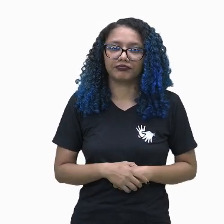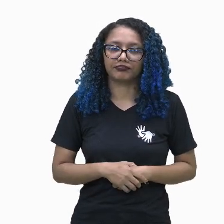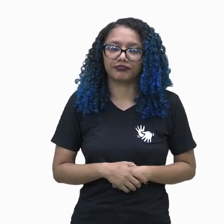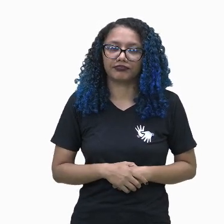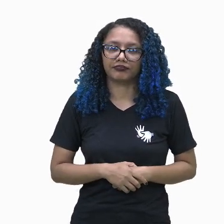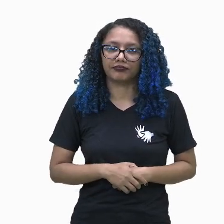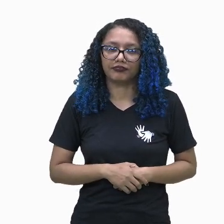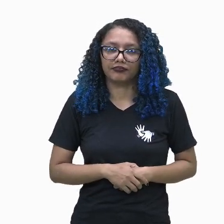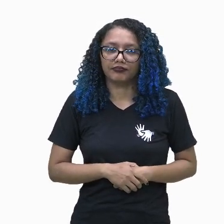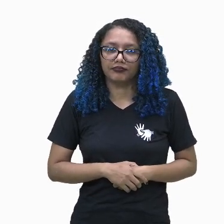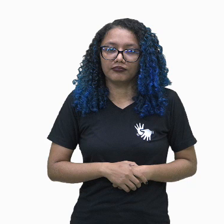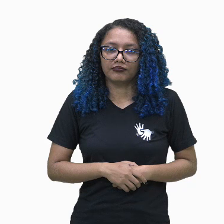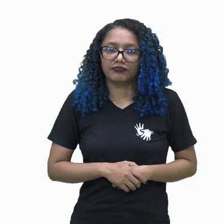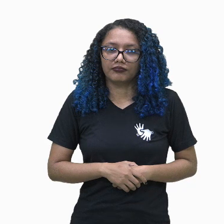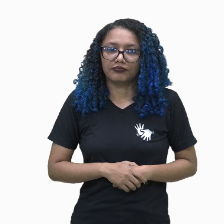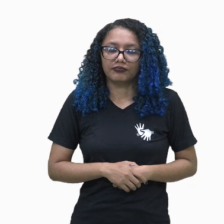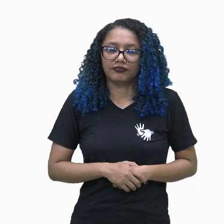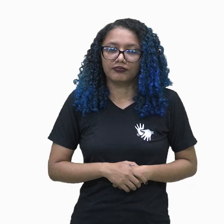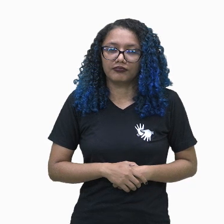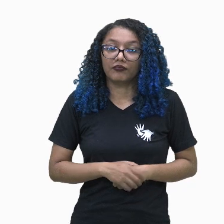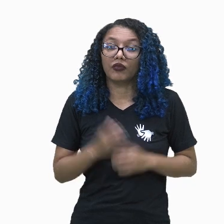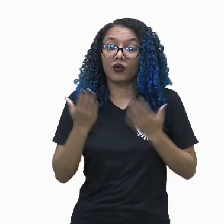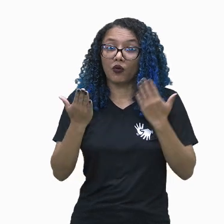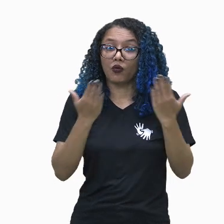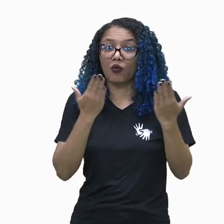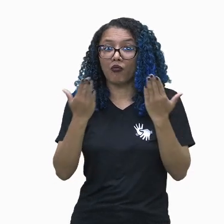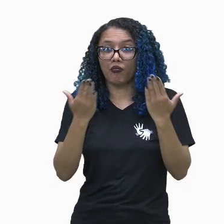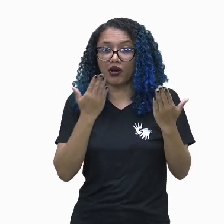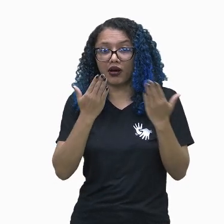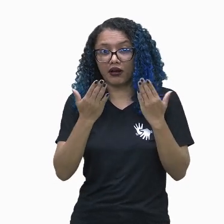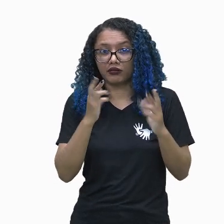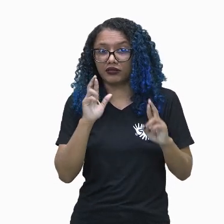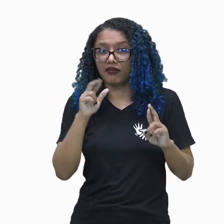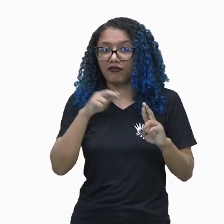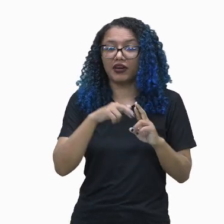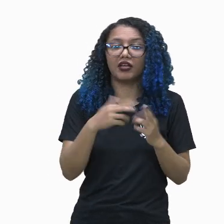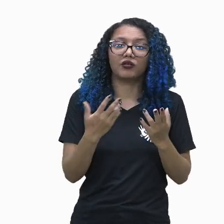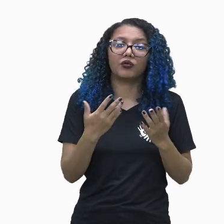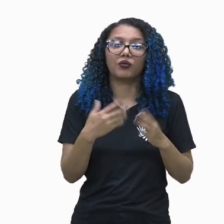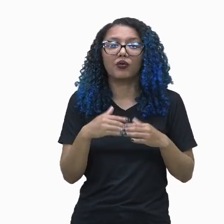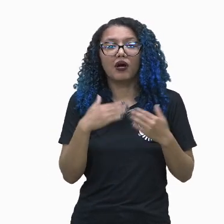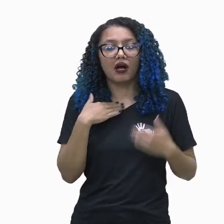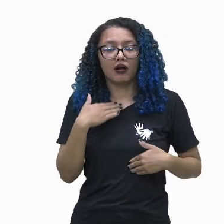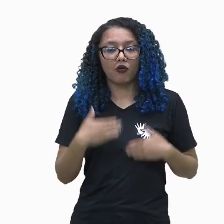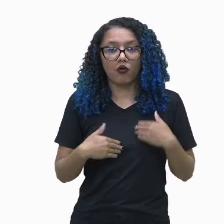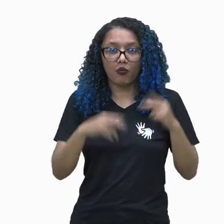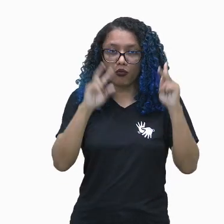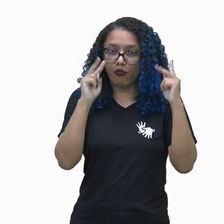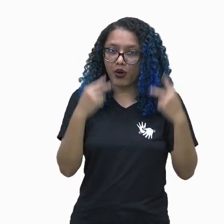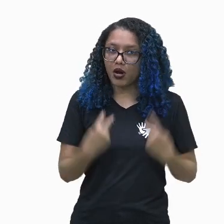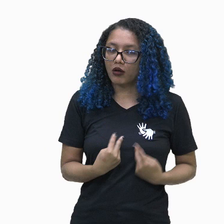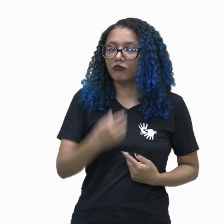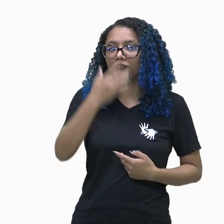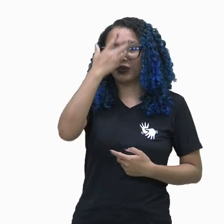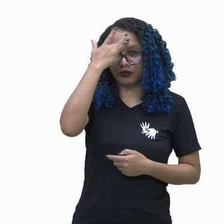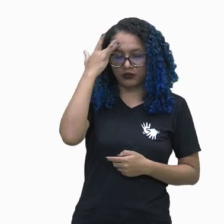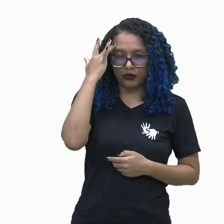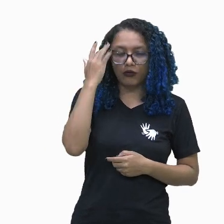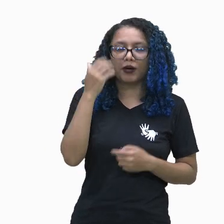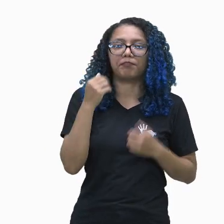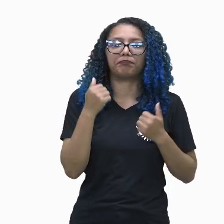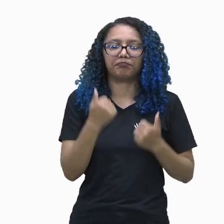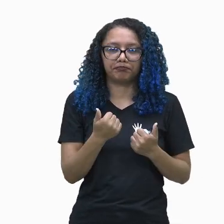Fazendo uma analogia, comparando a importância dela para a gente, para o ser humano. Mas, quando